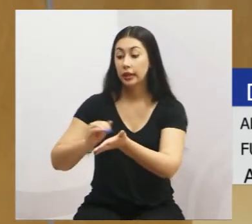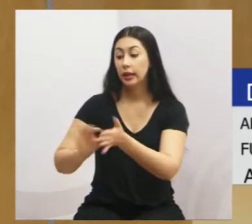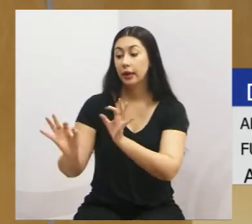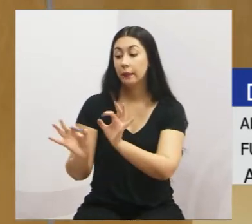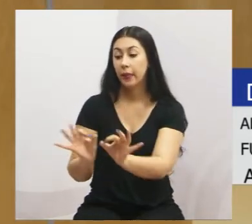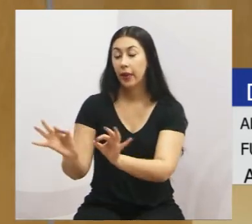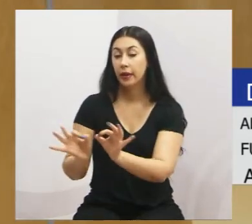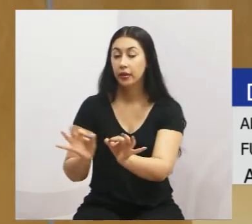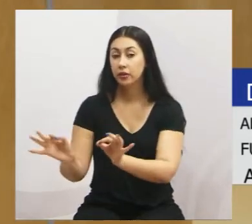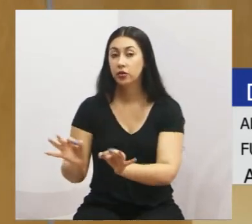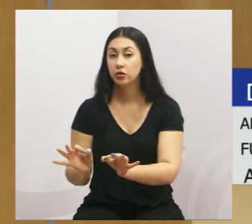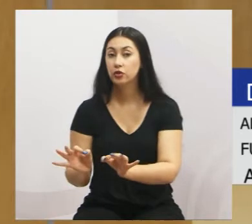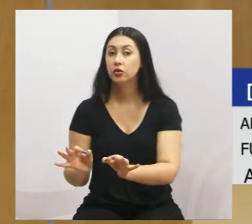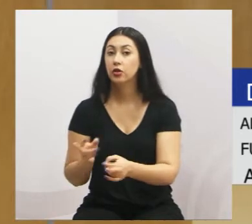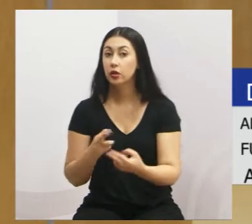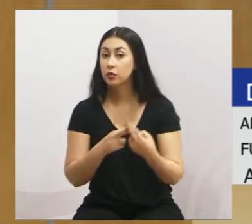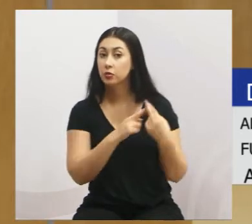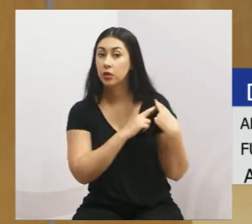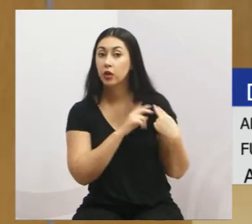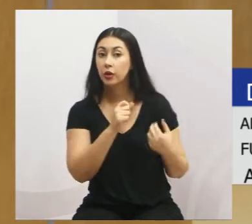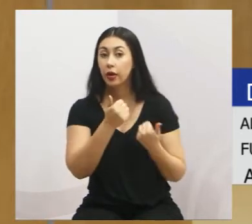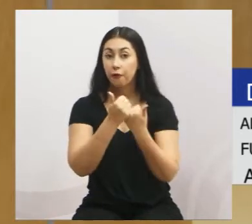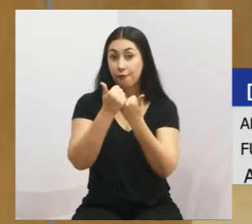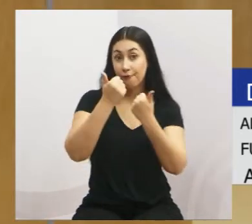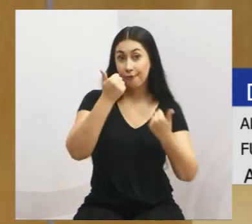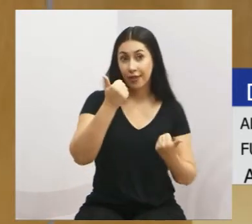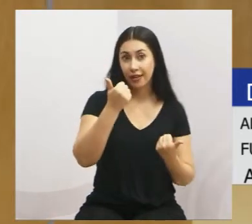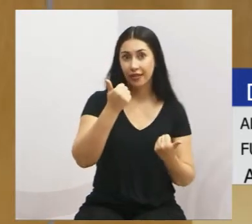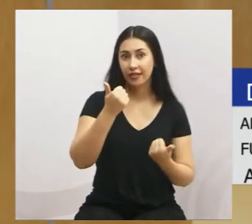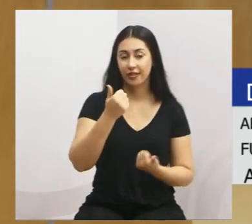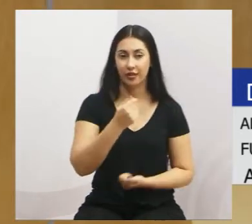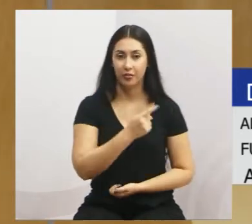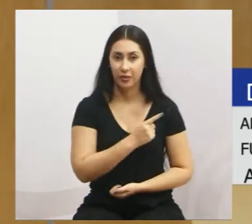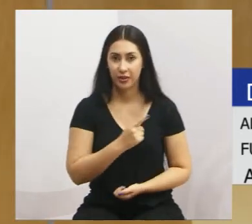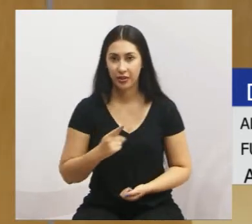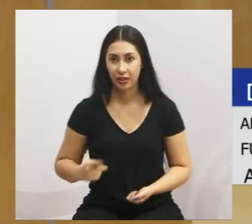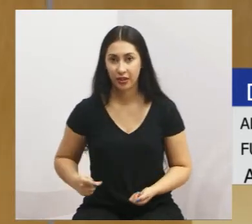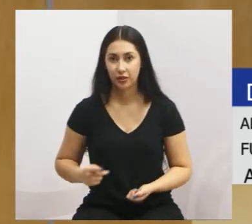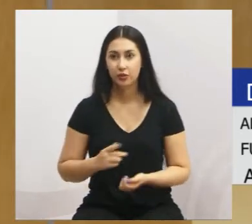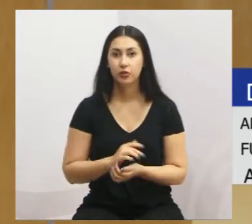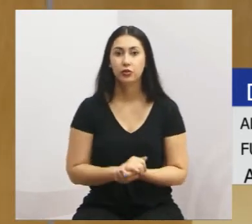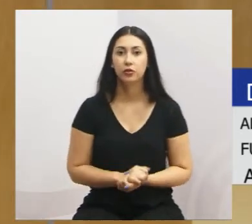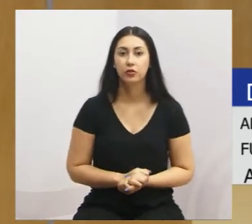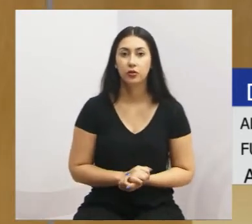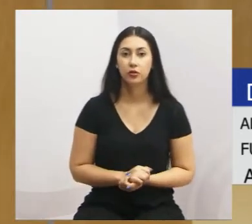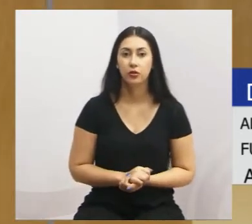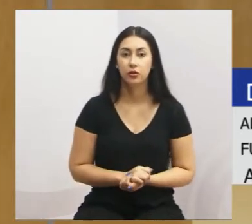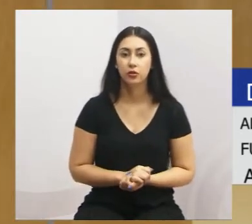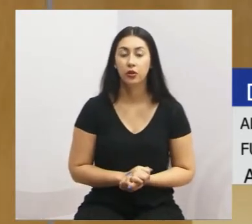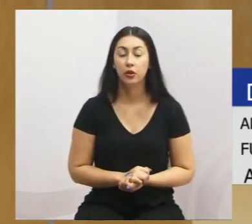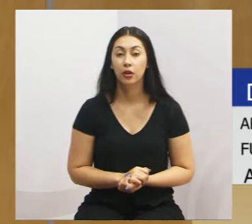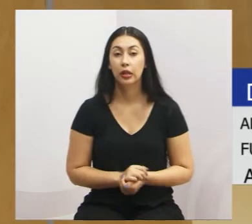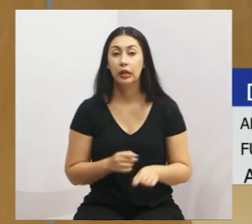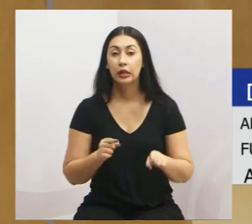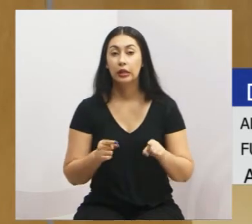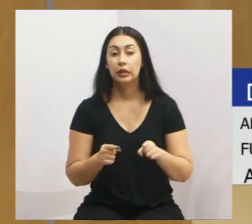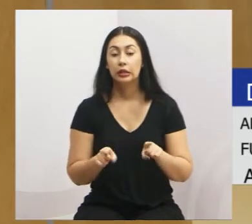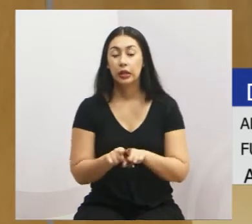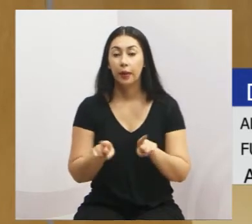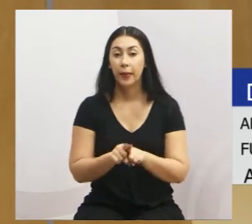que exercerá a vice-presidência. Inciso 3. Um representante da Secretaria